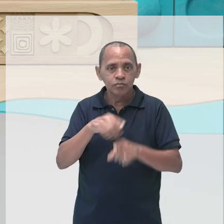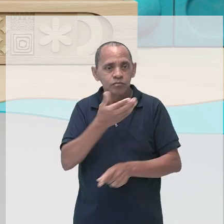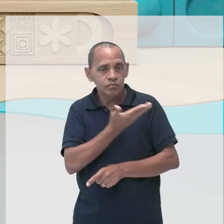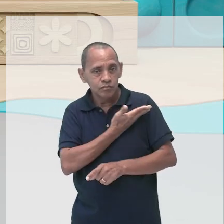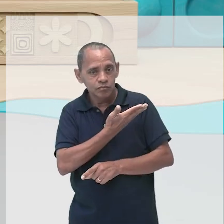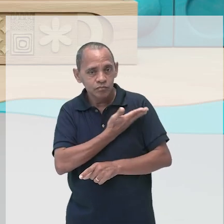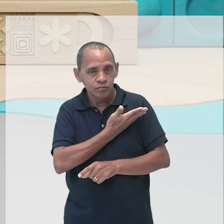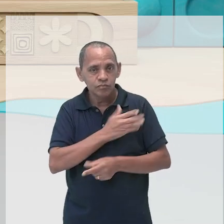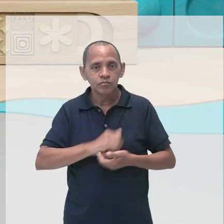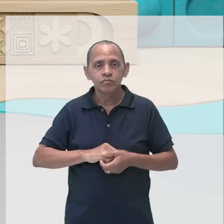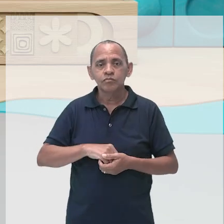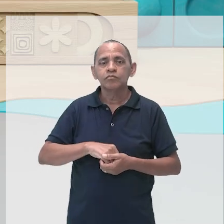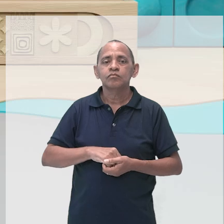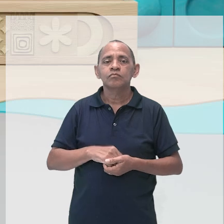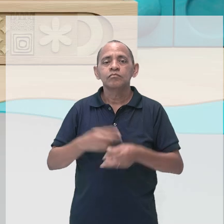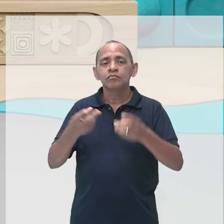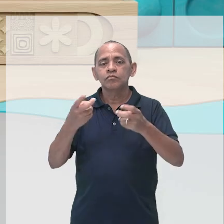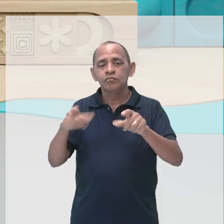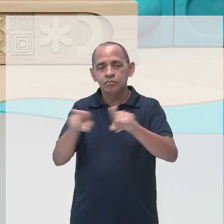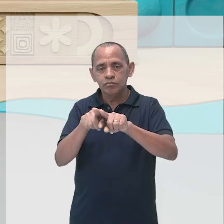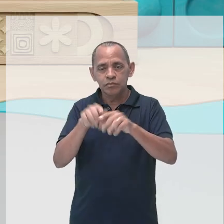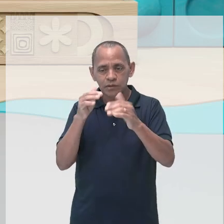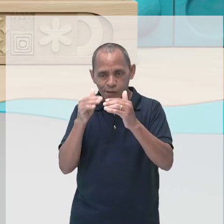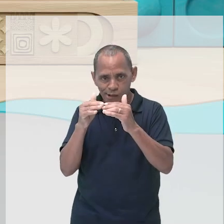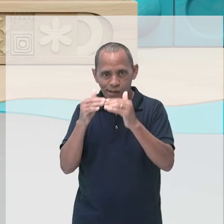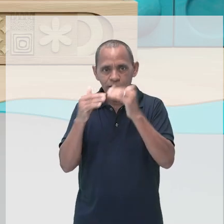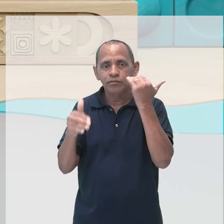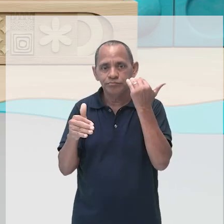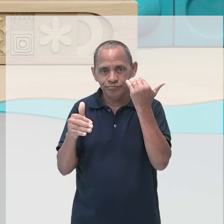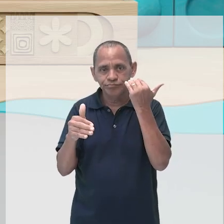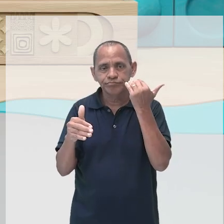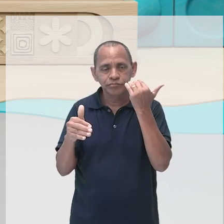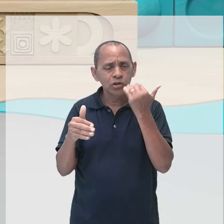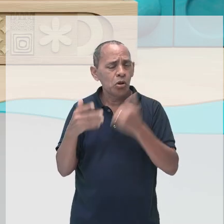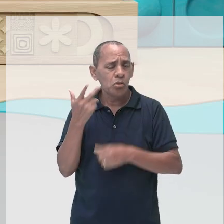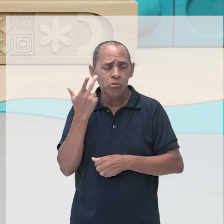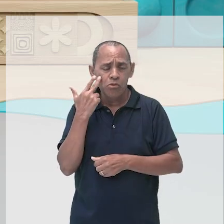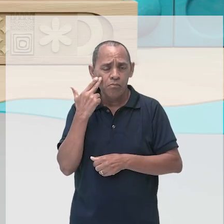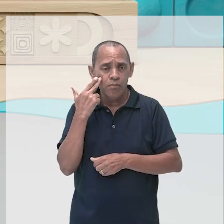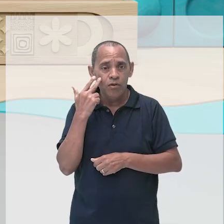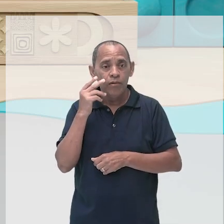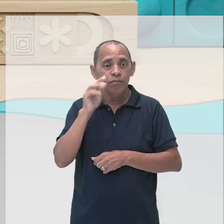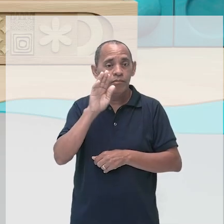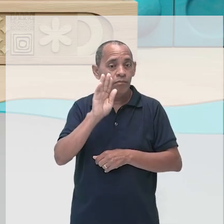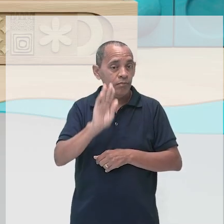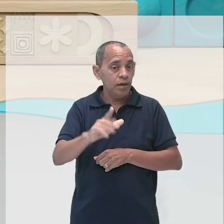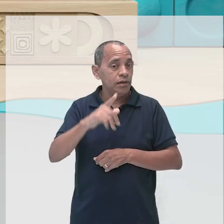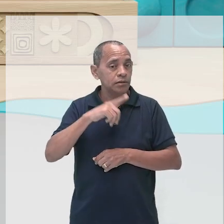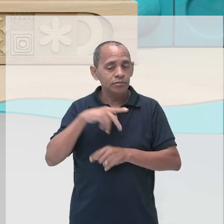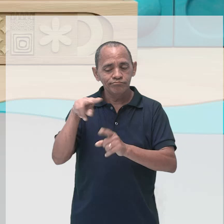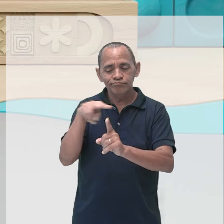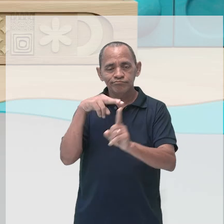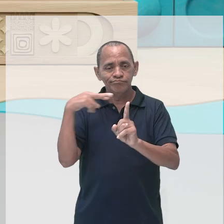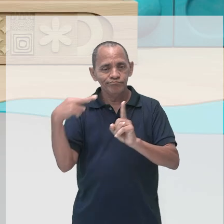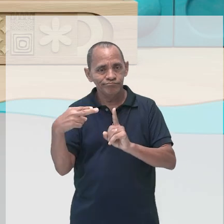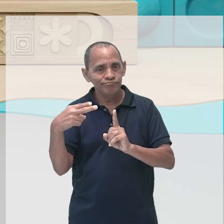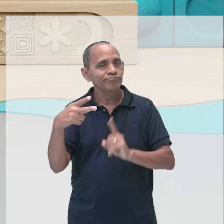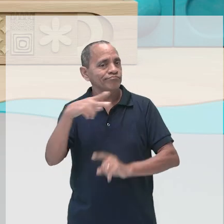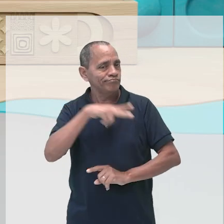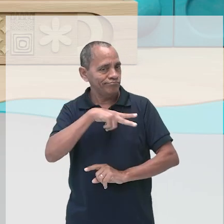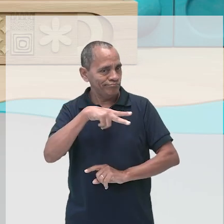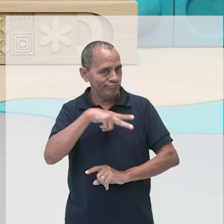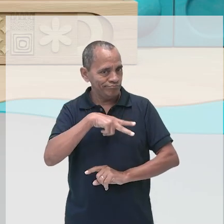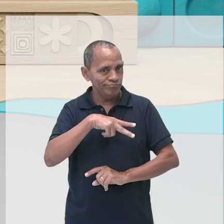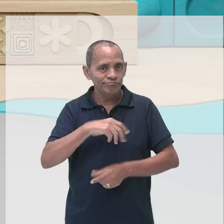amigos. Perceba que discordar é algo normal, porque você tem um ponto de vista que pode ser